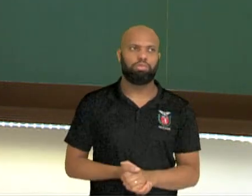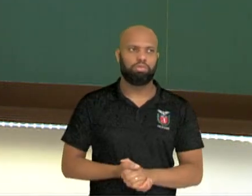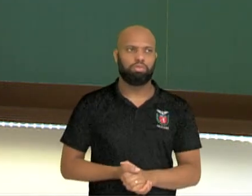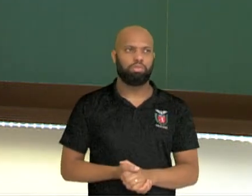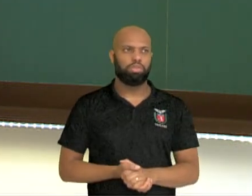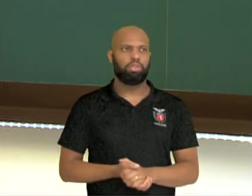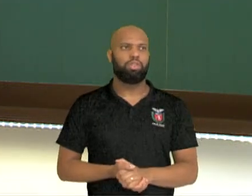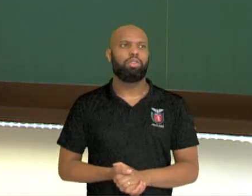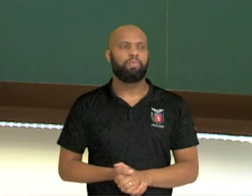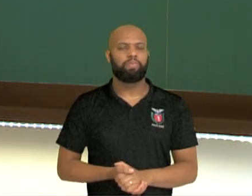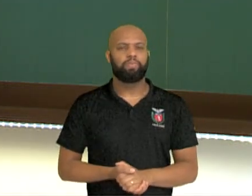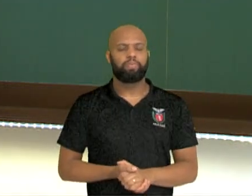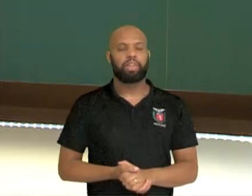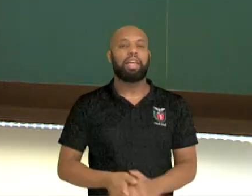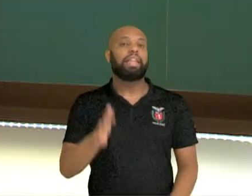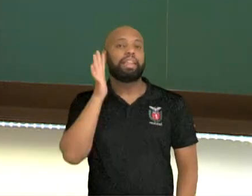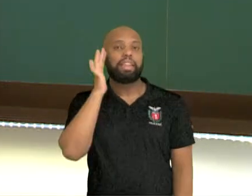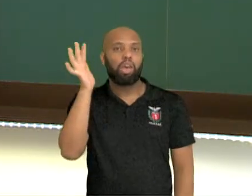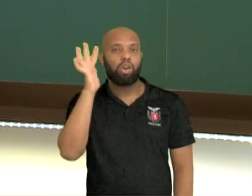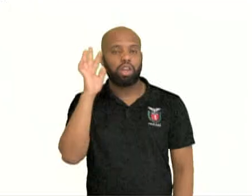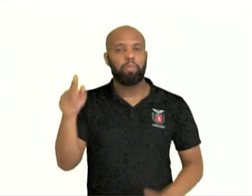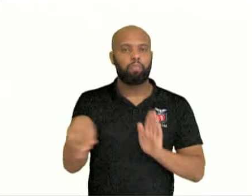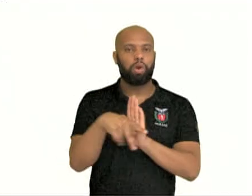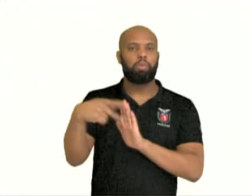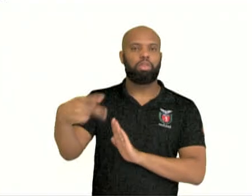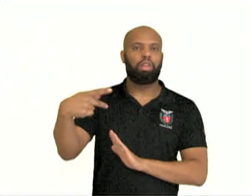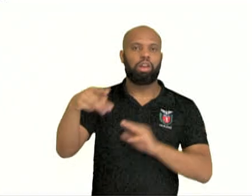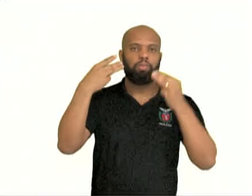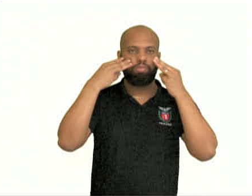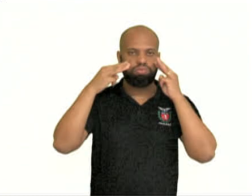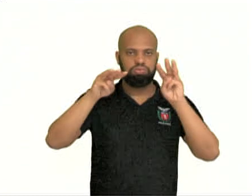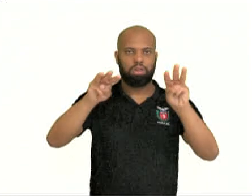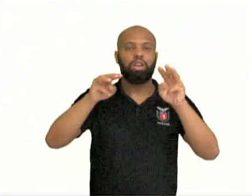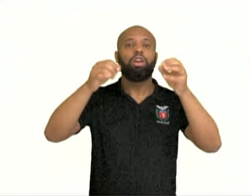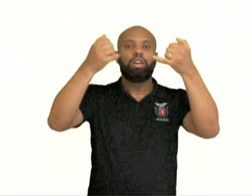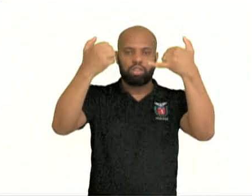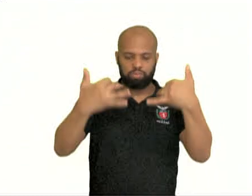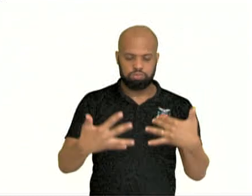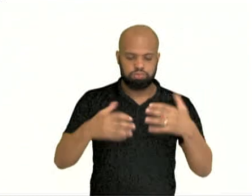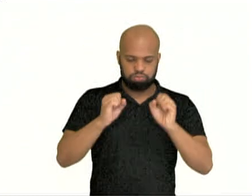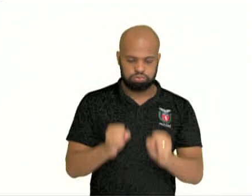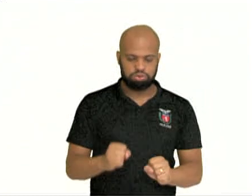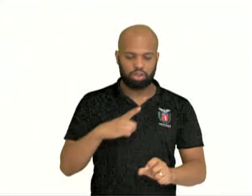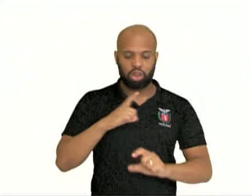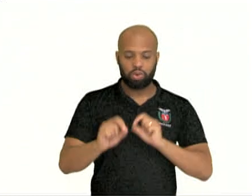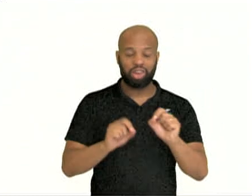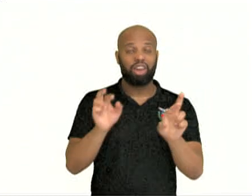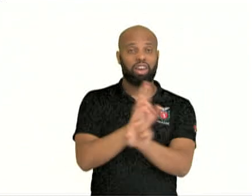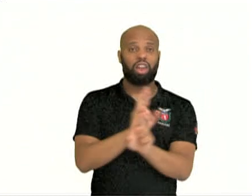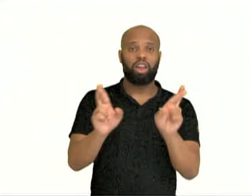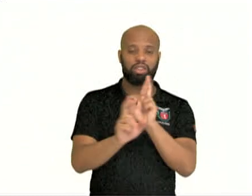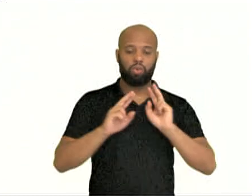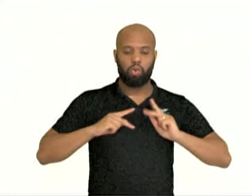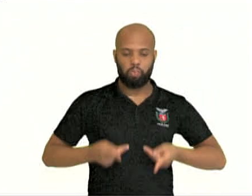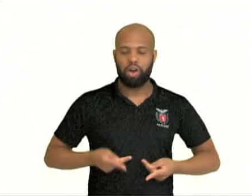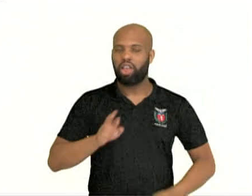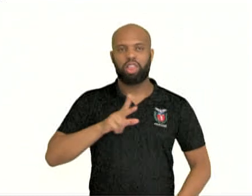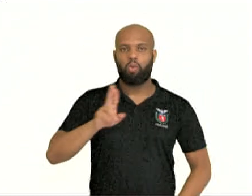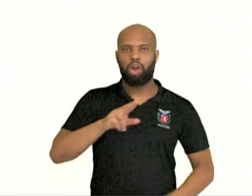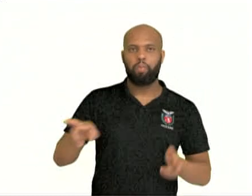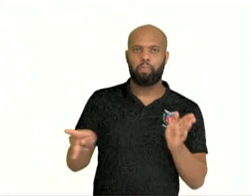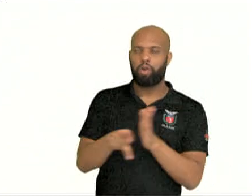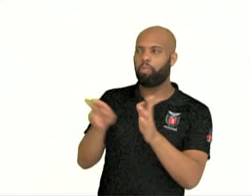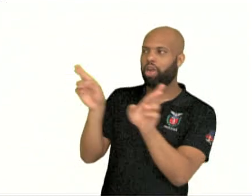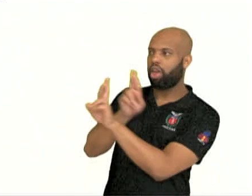lá? A teoria de Maquiavel explica o poder a partir das relações humanas e não divinas.